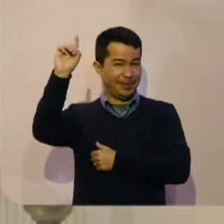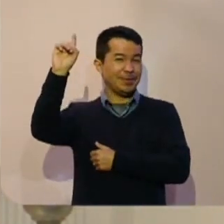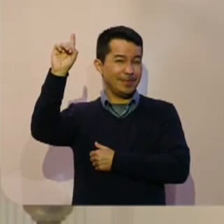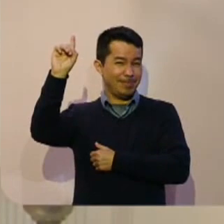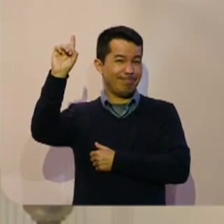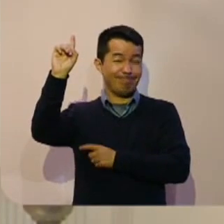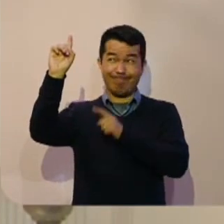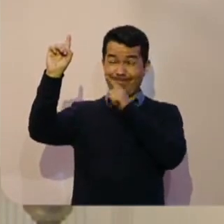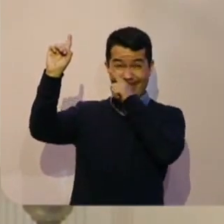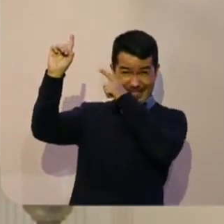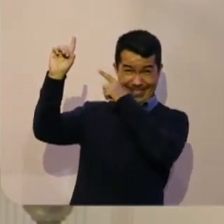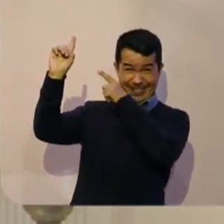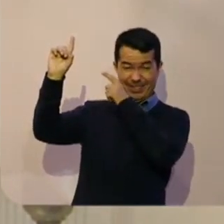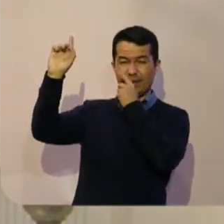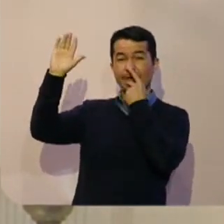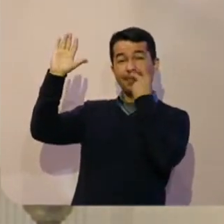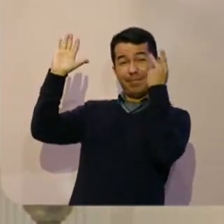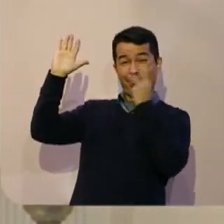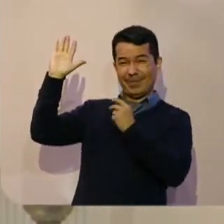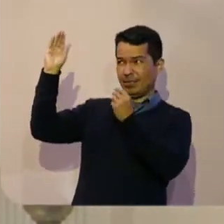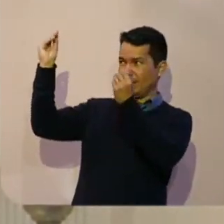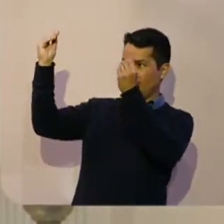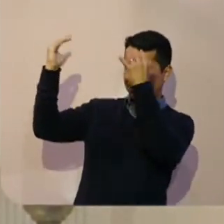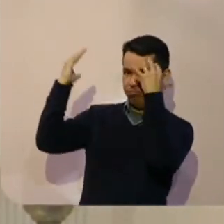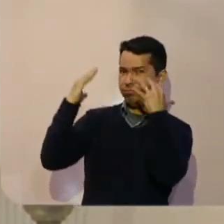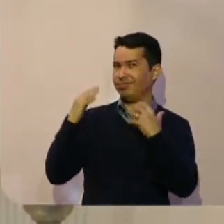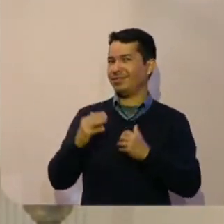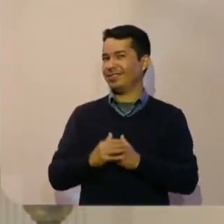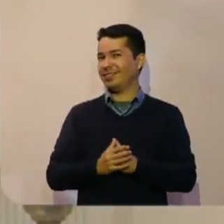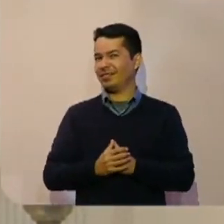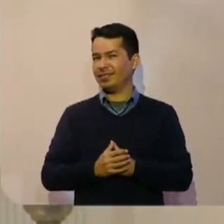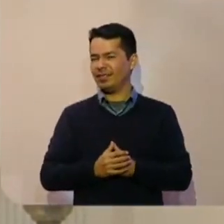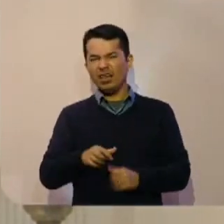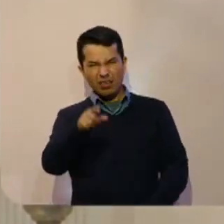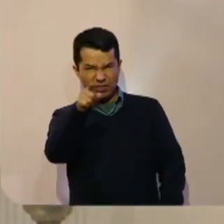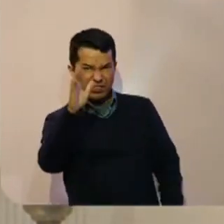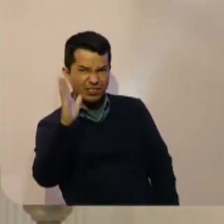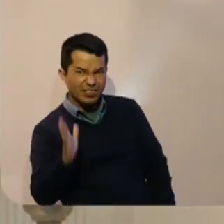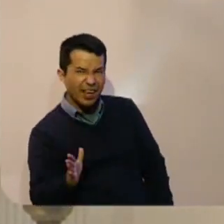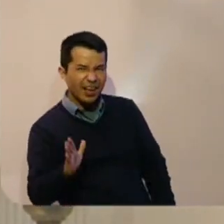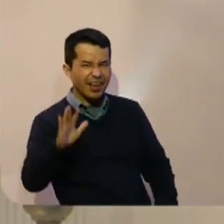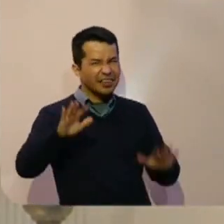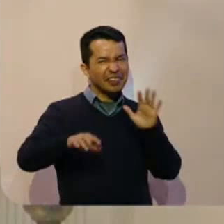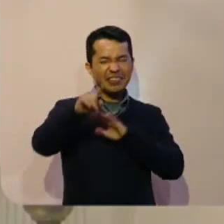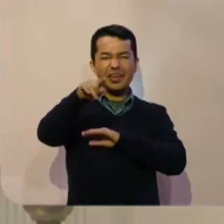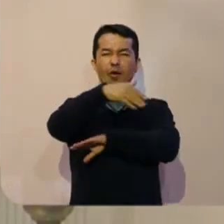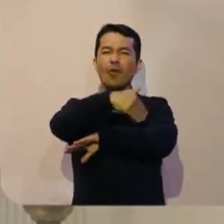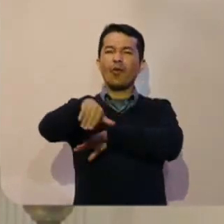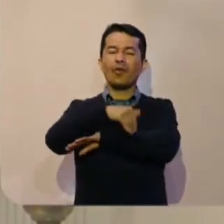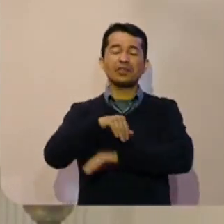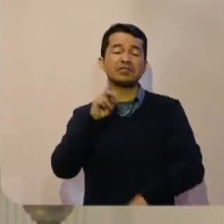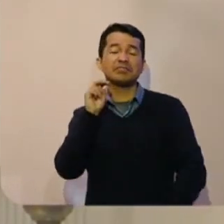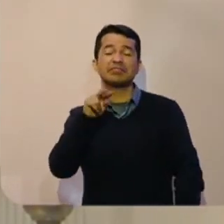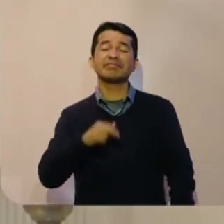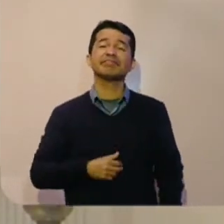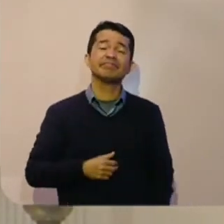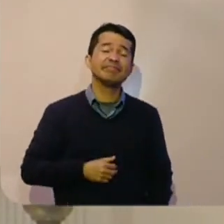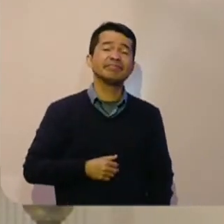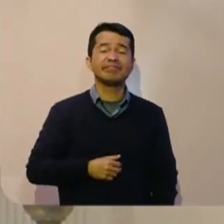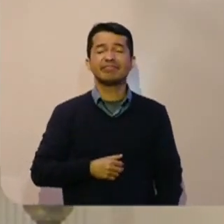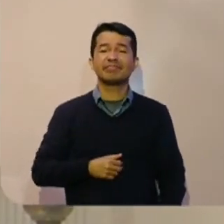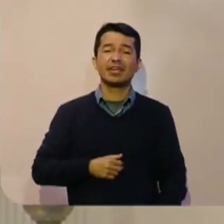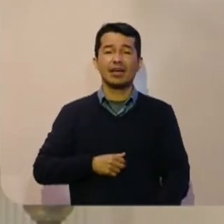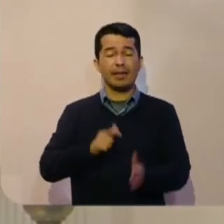contamos com a sua promessa. Eu fico pensando, você já viu um papel na beira da rodovia? Passa carro, não é